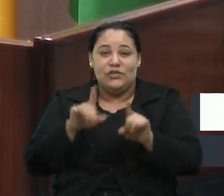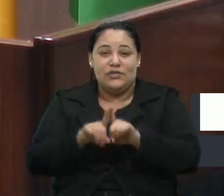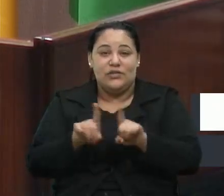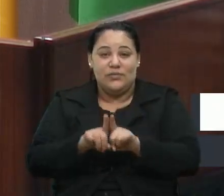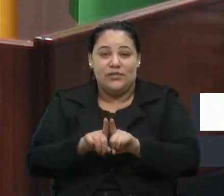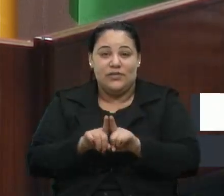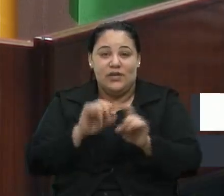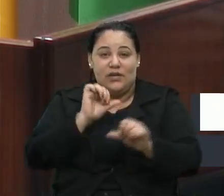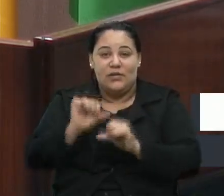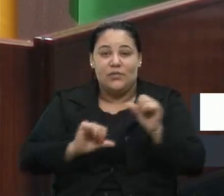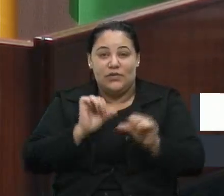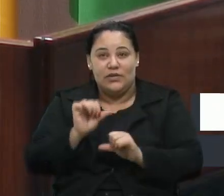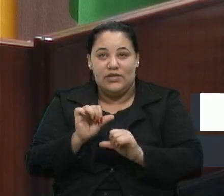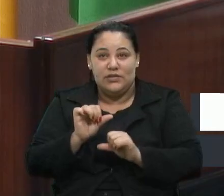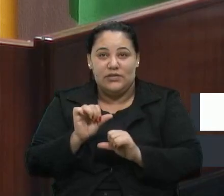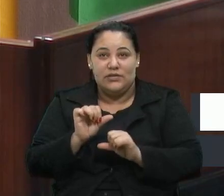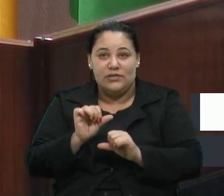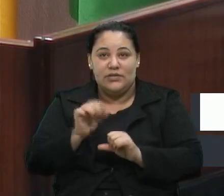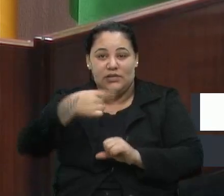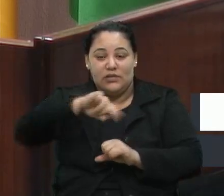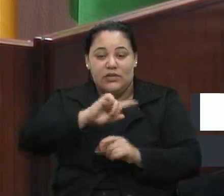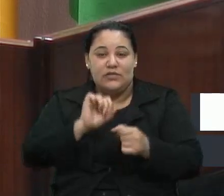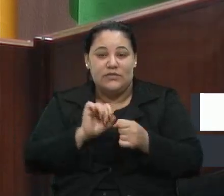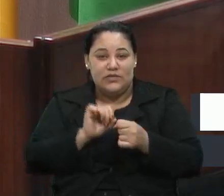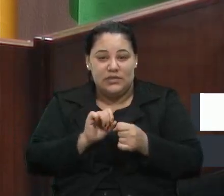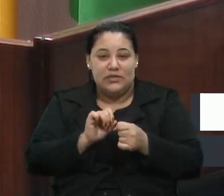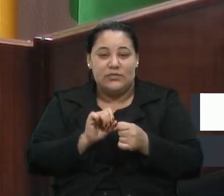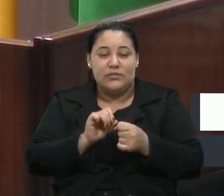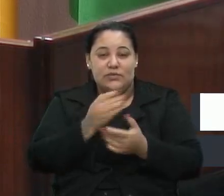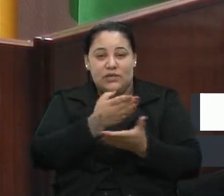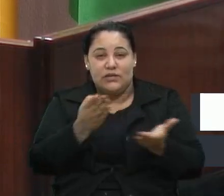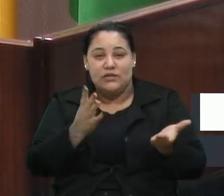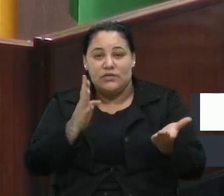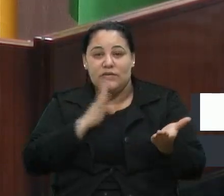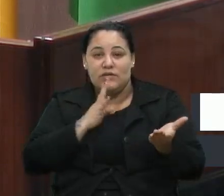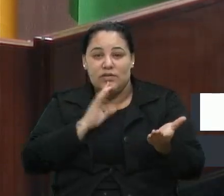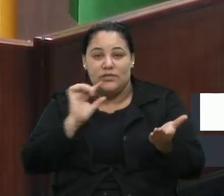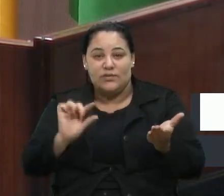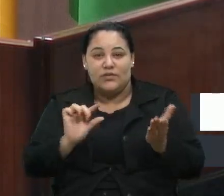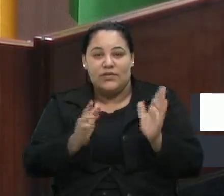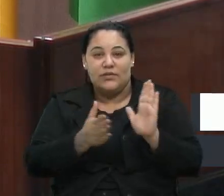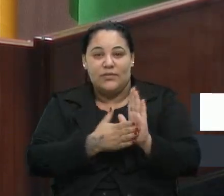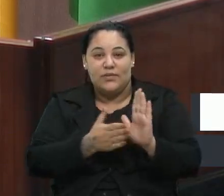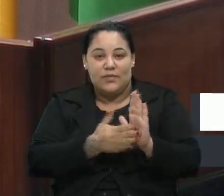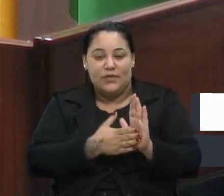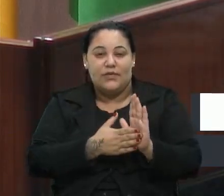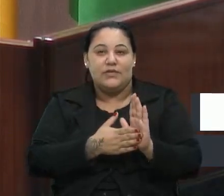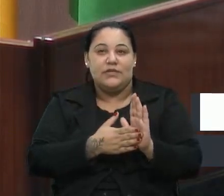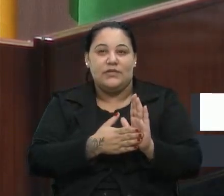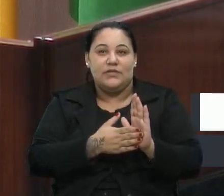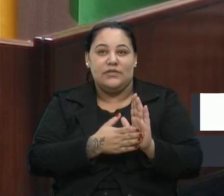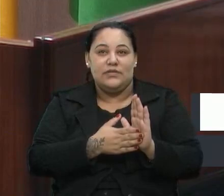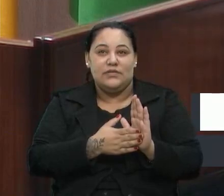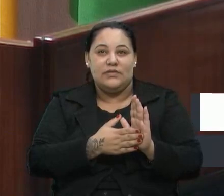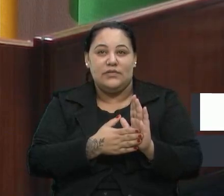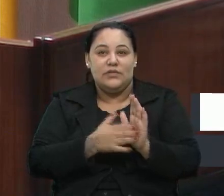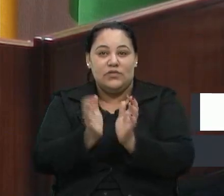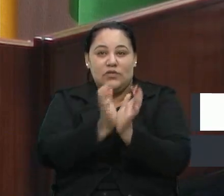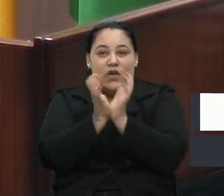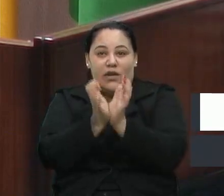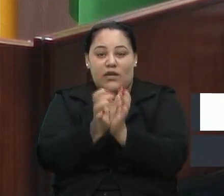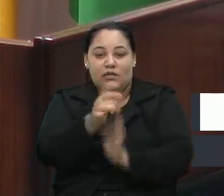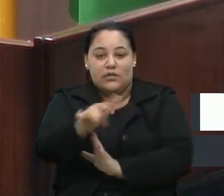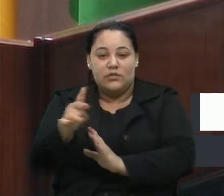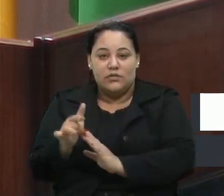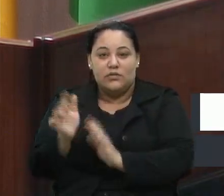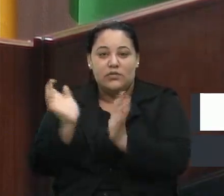que nós implantamos no vereador por um dia esse ano com eles conhecendo um pouquinho das propostas das proposições dos colegas das outras escolas